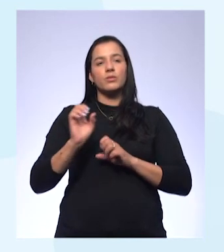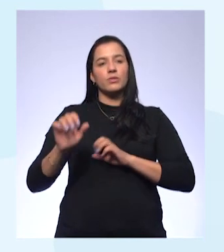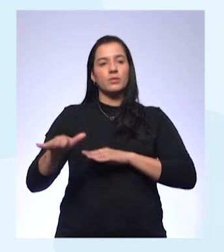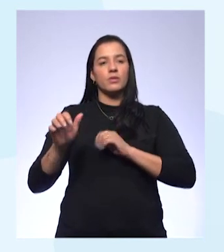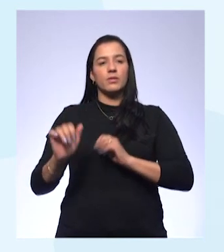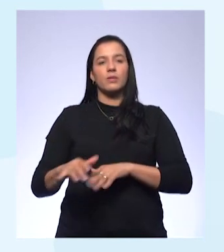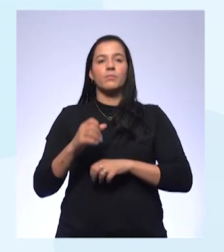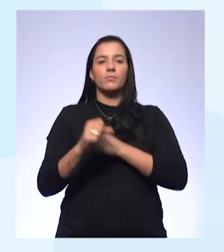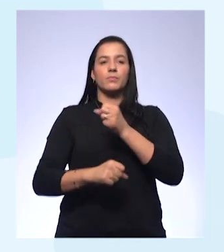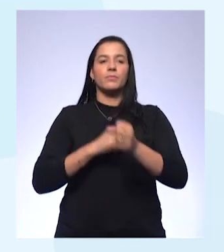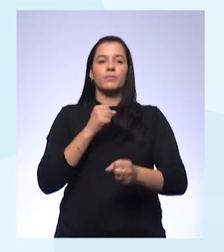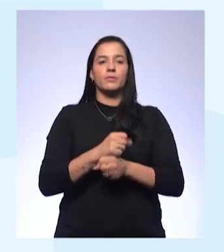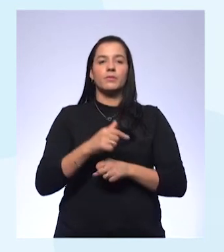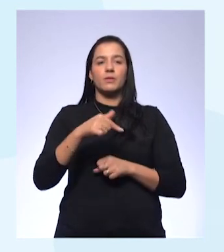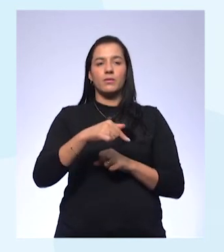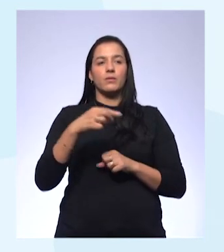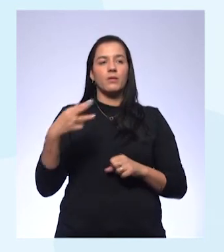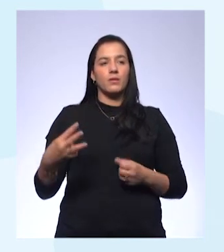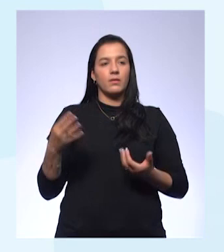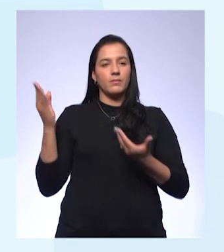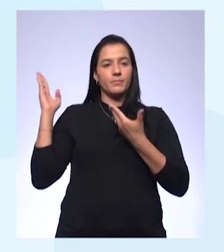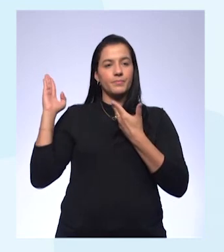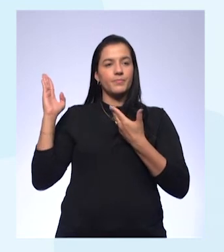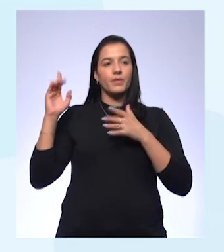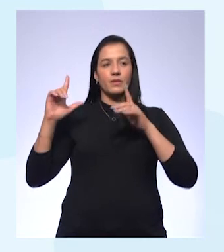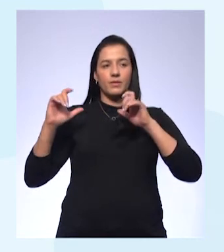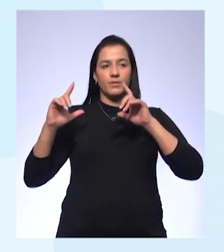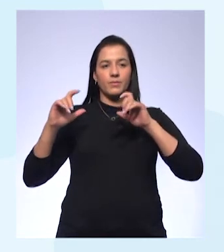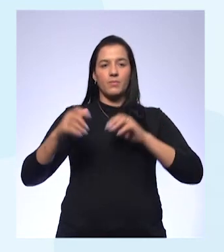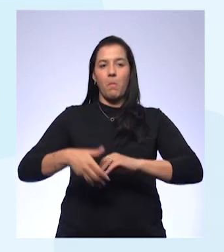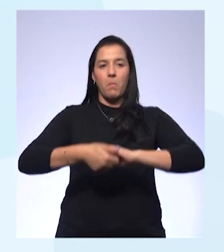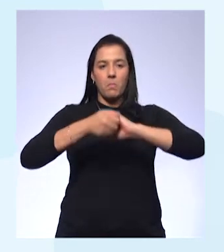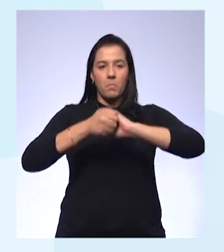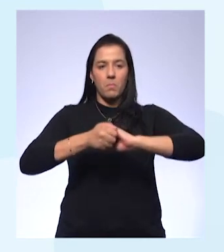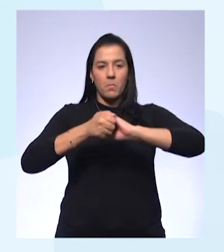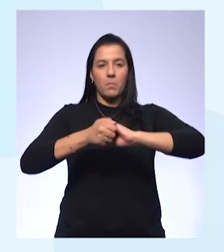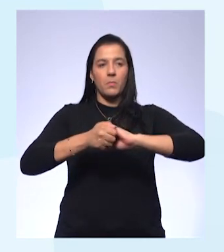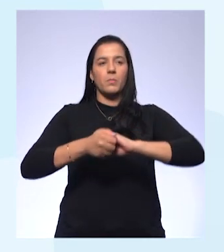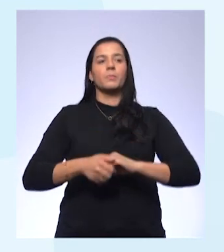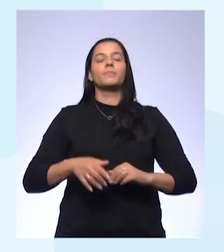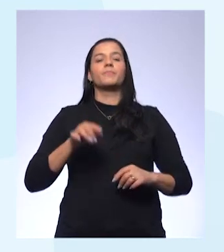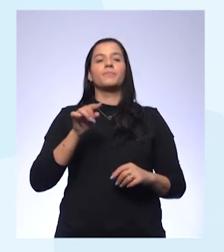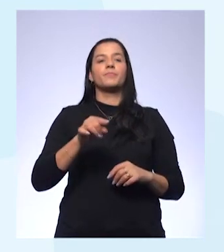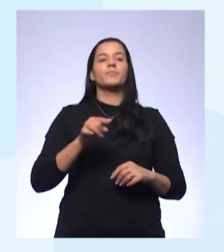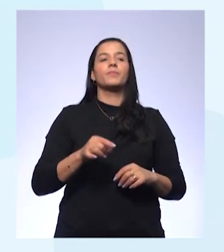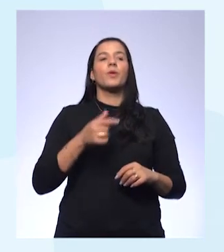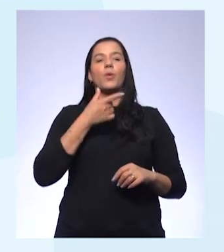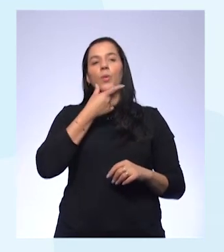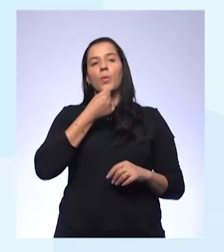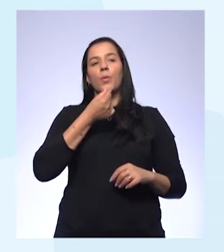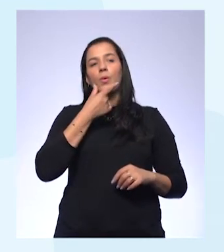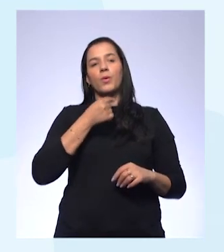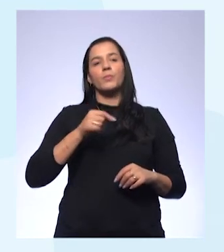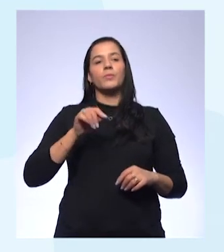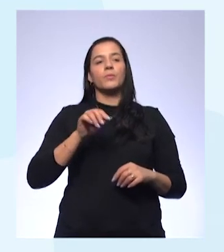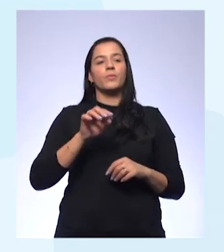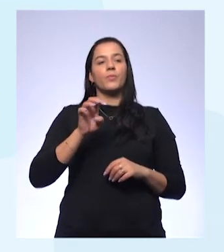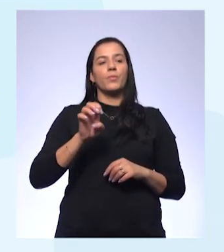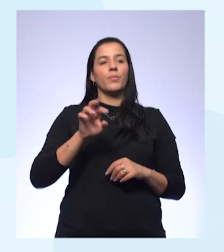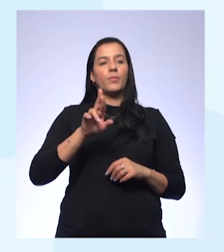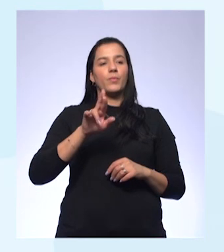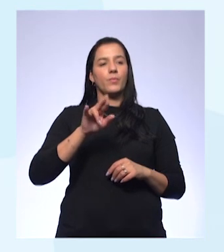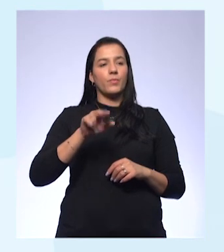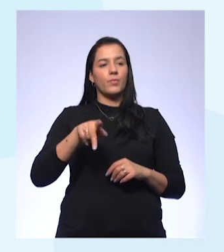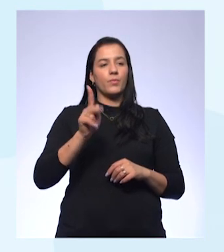1973. Esta imagem que vocês estão vendo, do Pinochet apertando a mão do Henry Kissinger, que era um agente aí